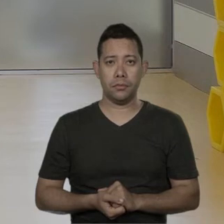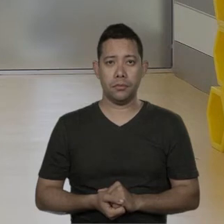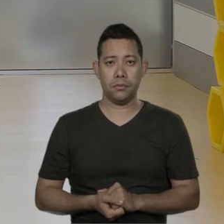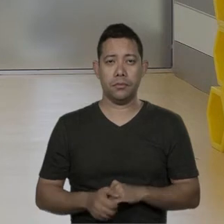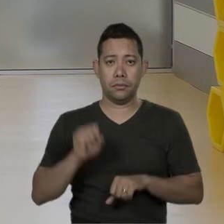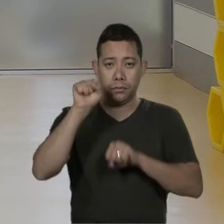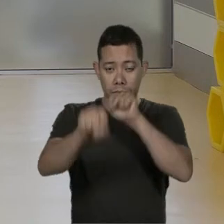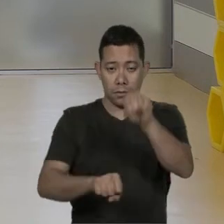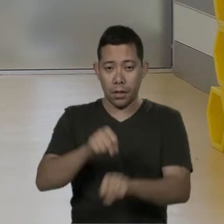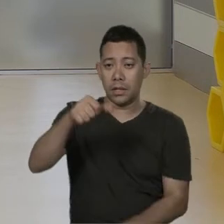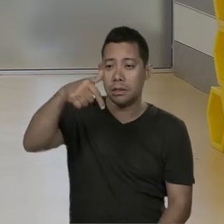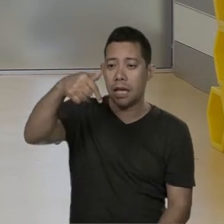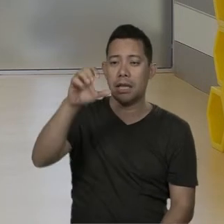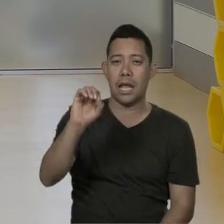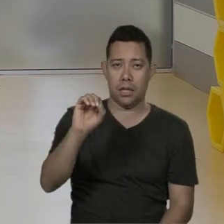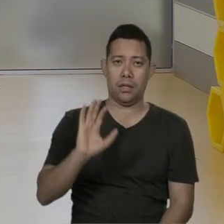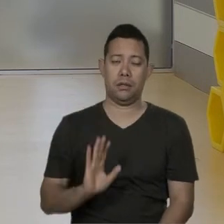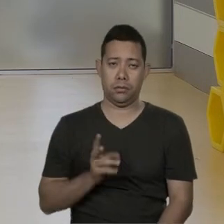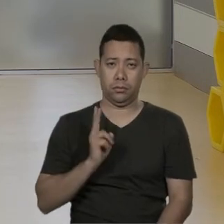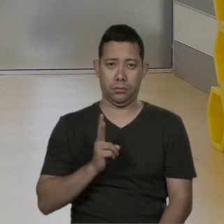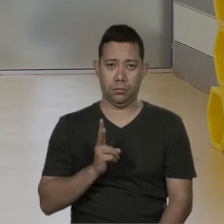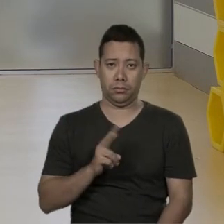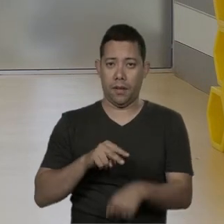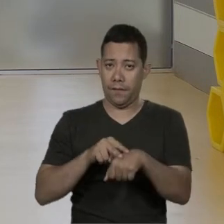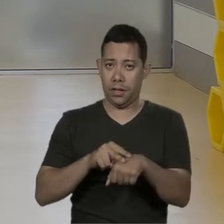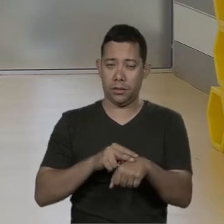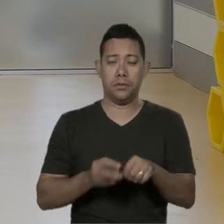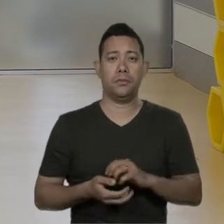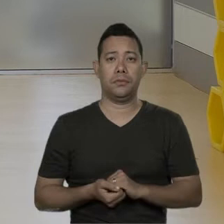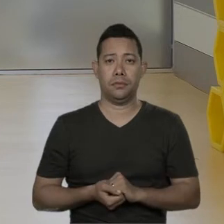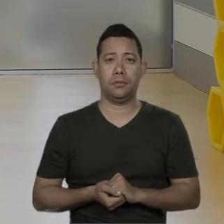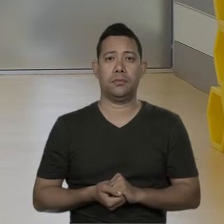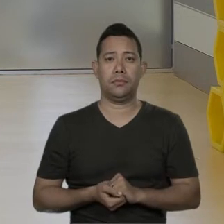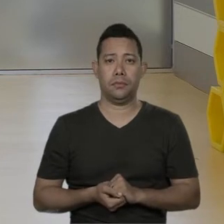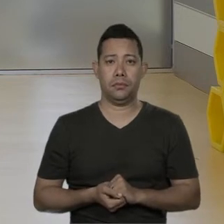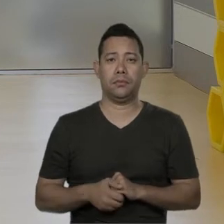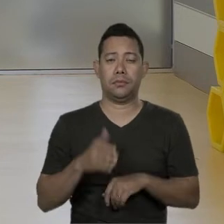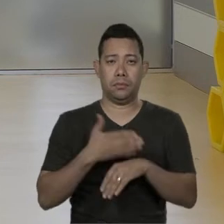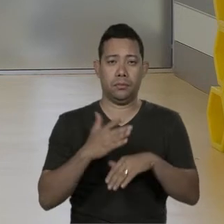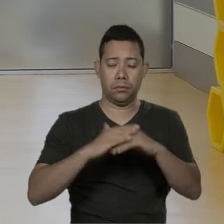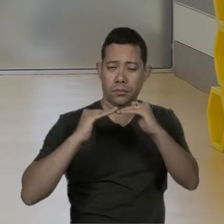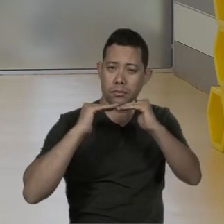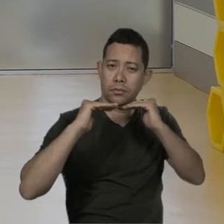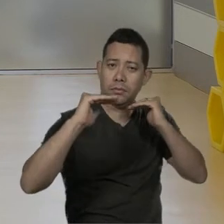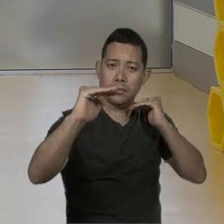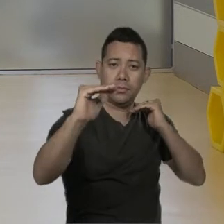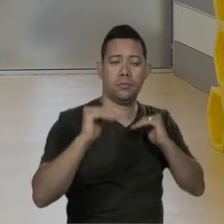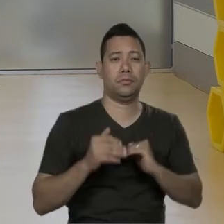Mantém o giro a 70 RPMs. Zona verde. Nosso treino contínuo.